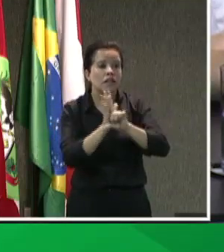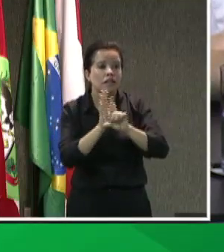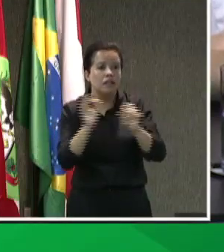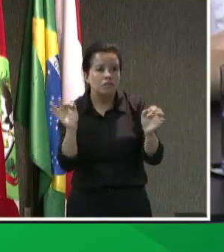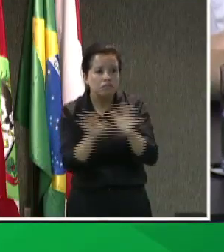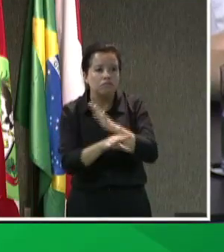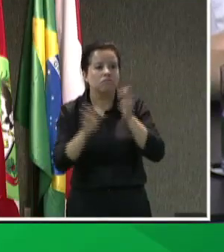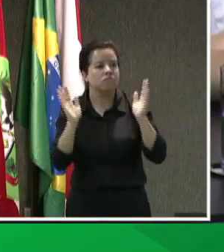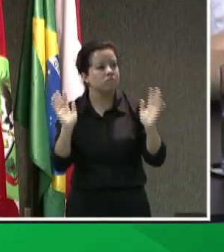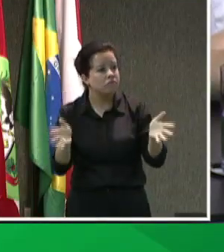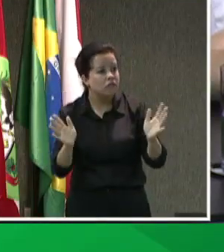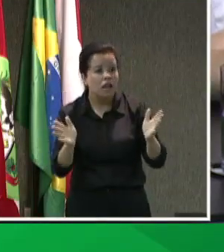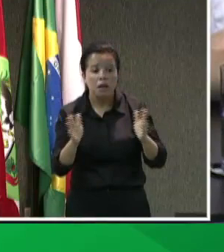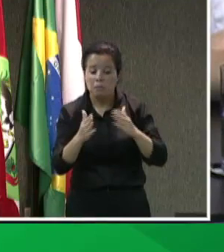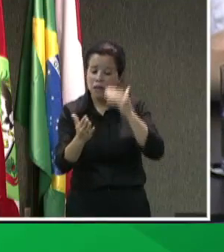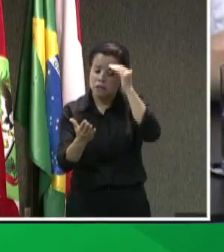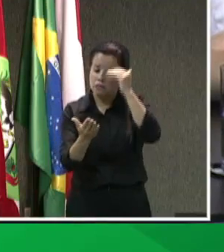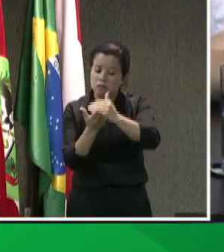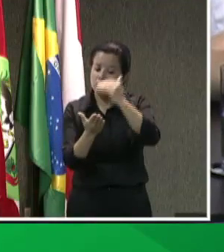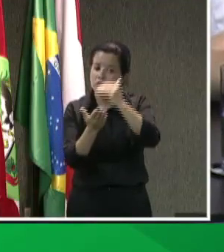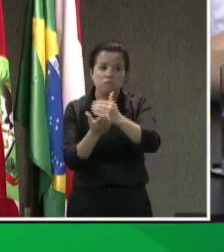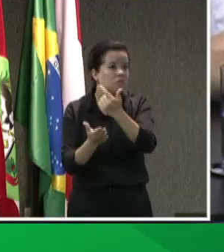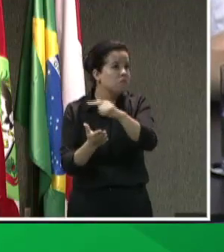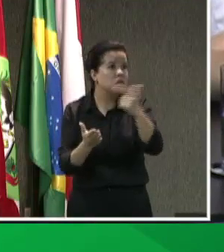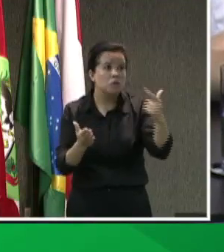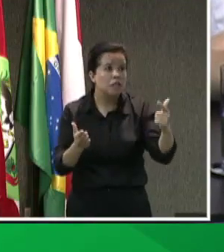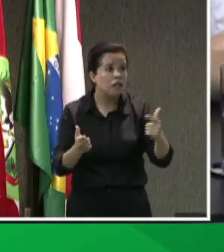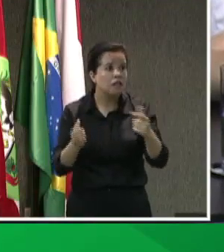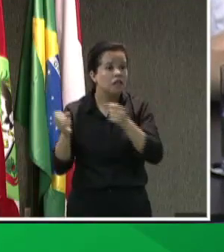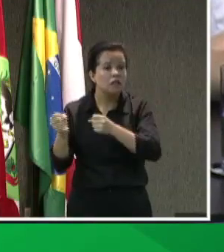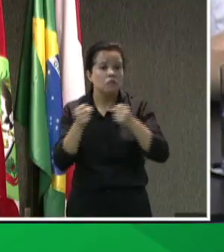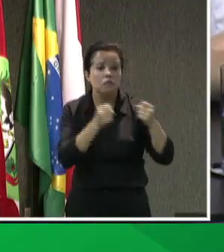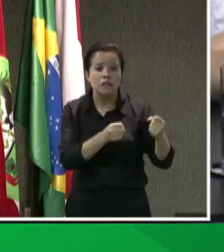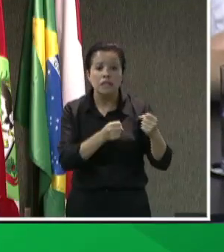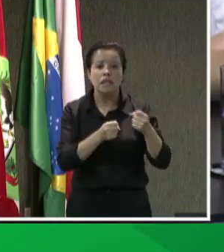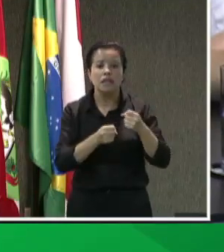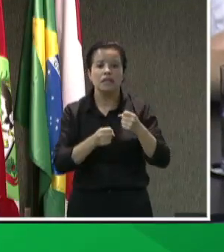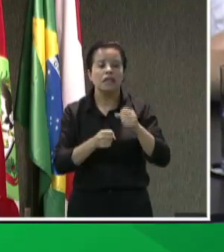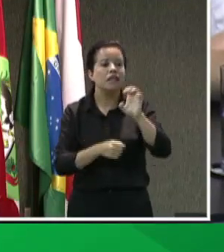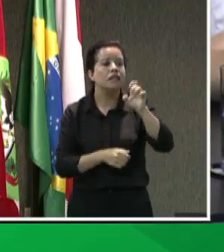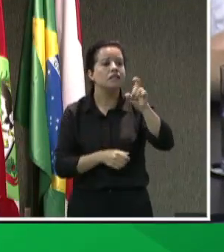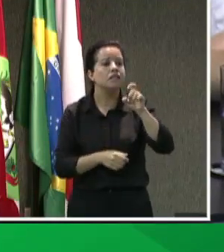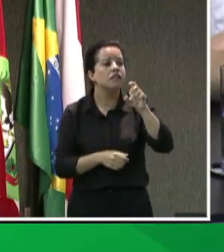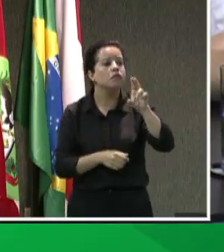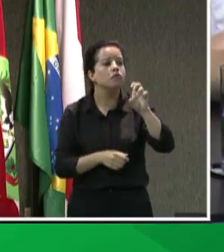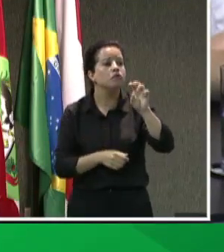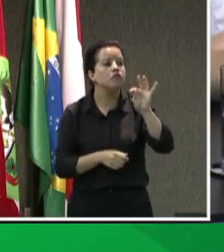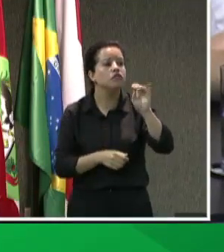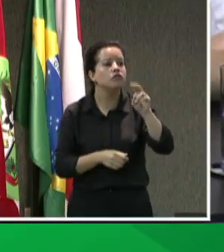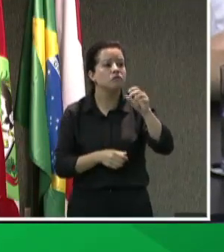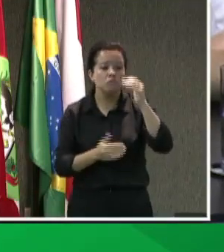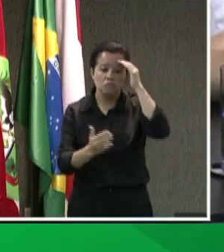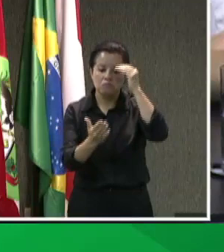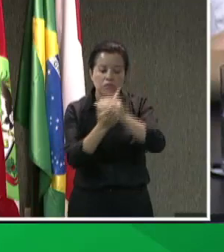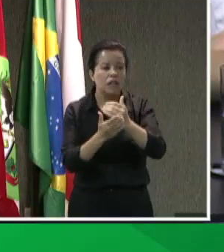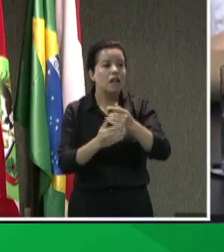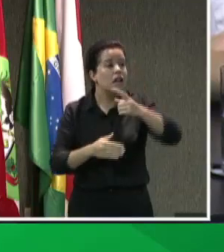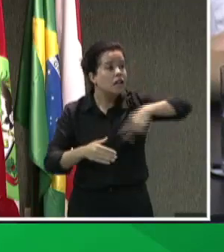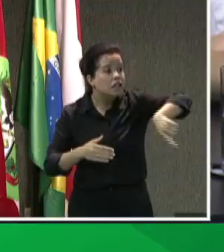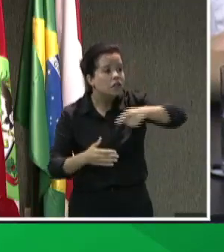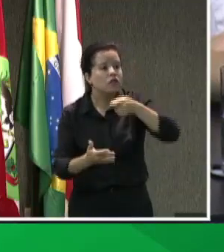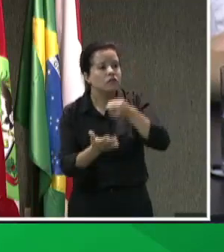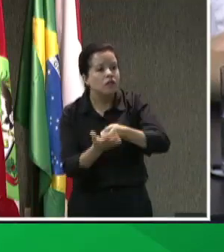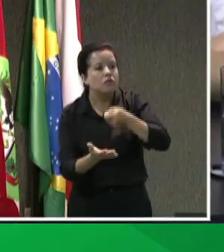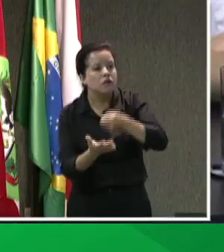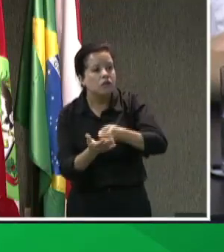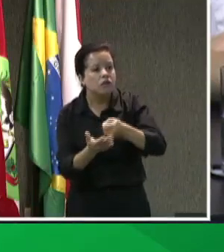são cumpridas. O Executivo não cumpre. E nós, do Poder Fiscalizador, a gente cobra, muitas vezes vai para